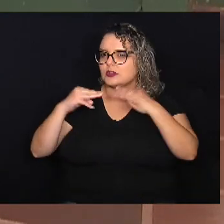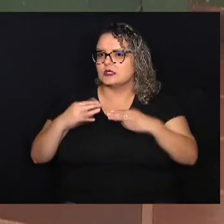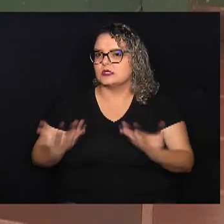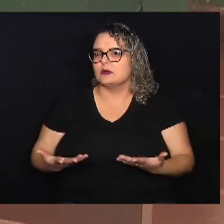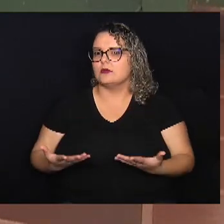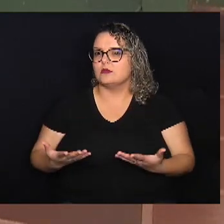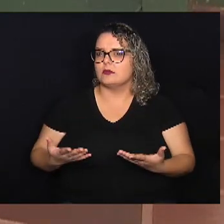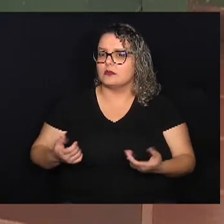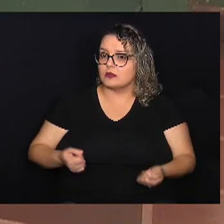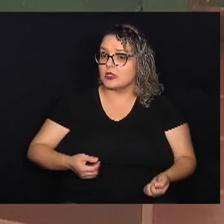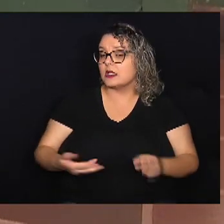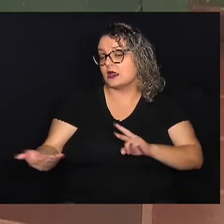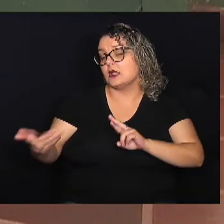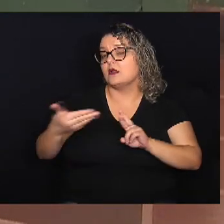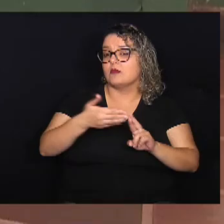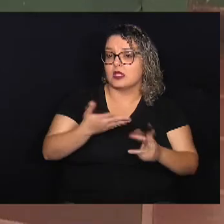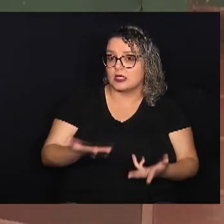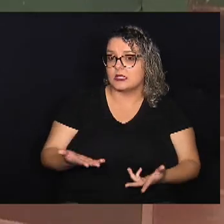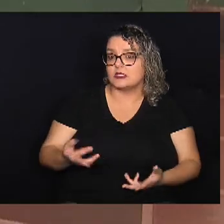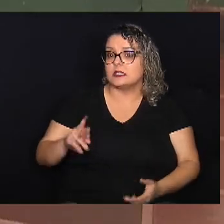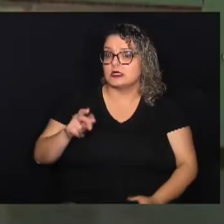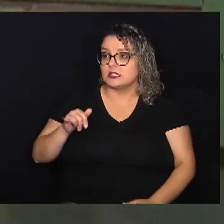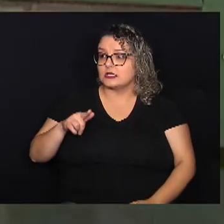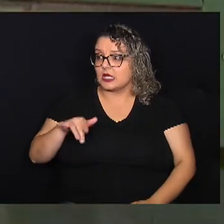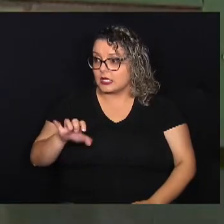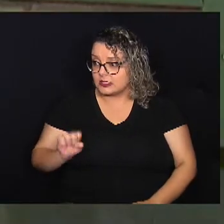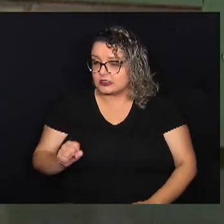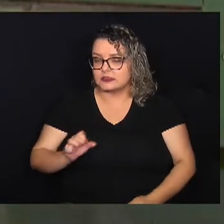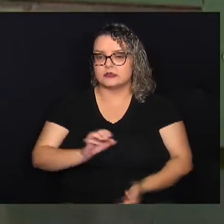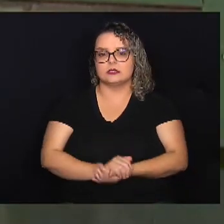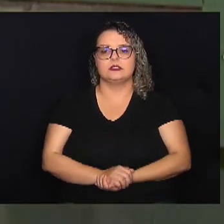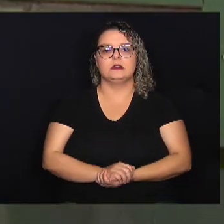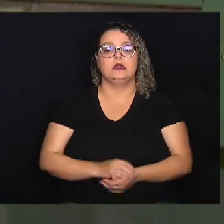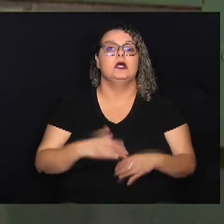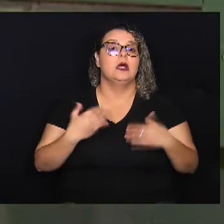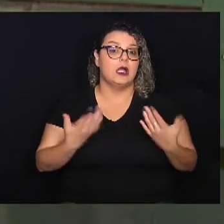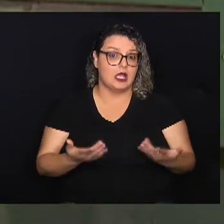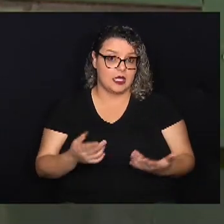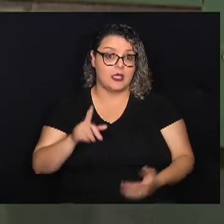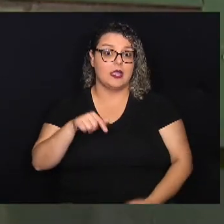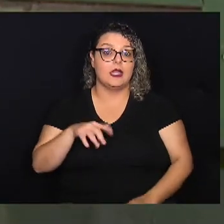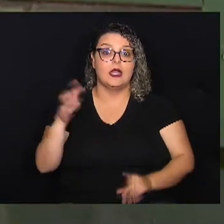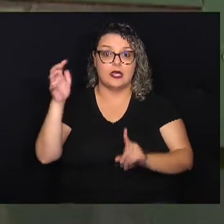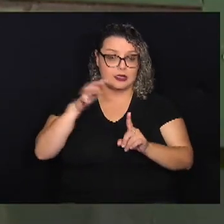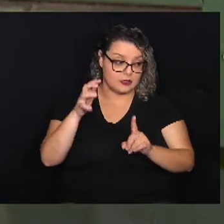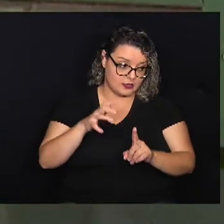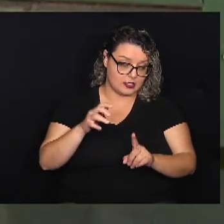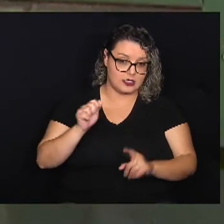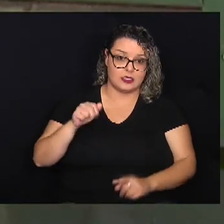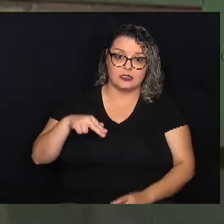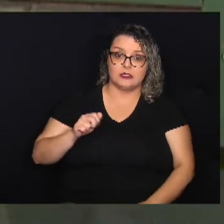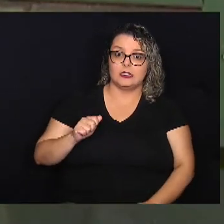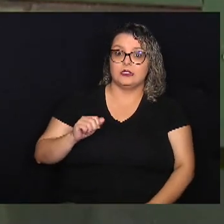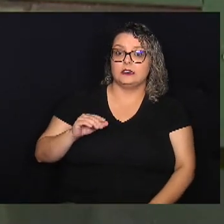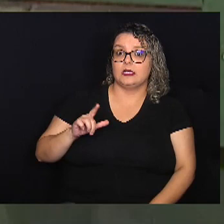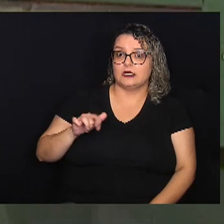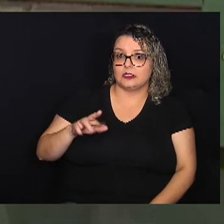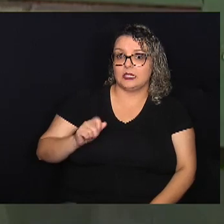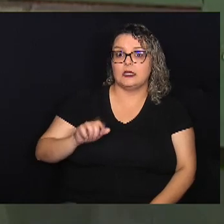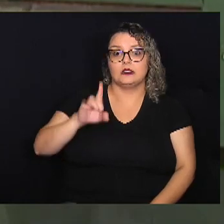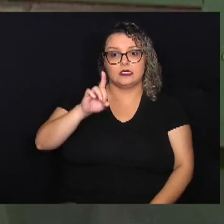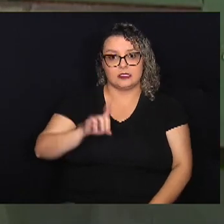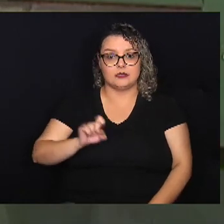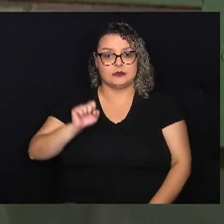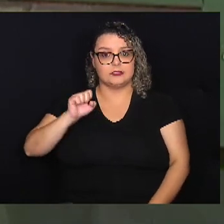ter uma representatividade das raízes? Isso é muita influência da Ana Clara Amaral, que é a diretora cênica,